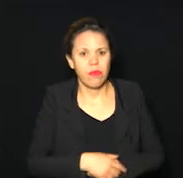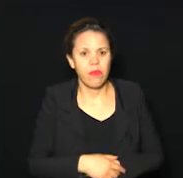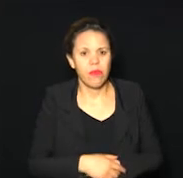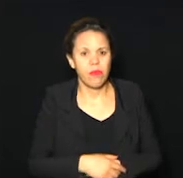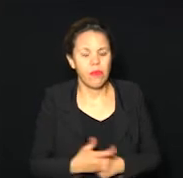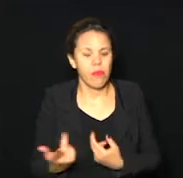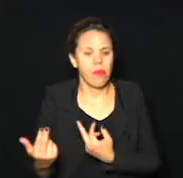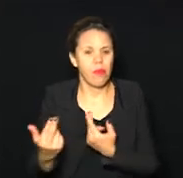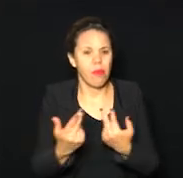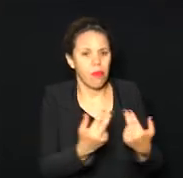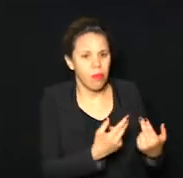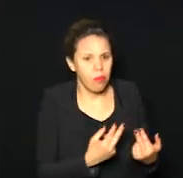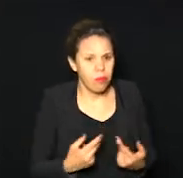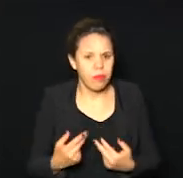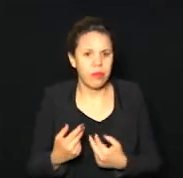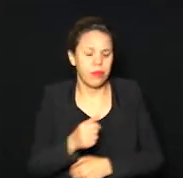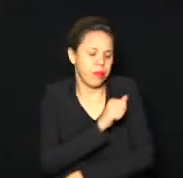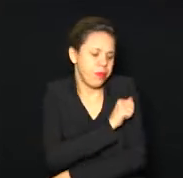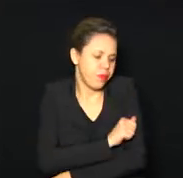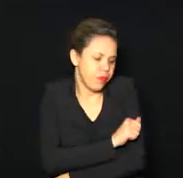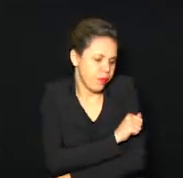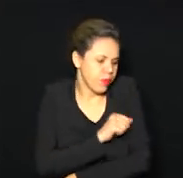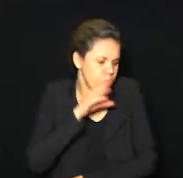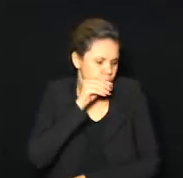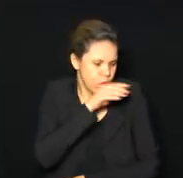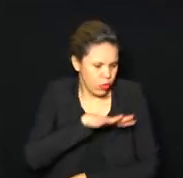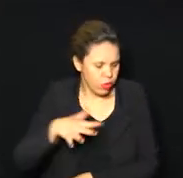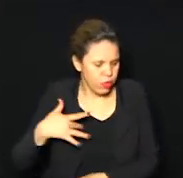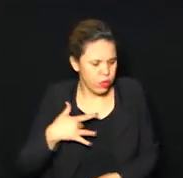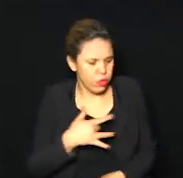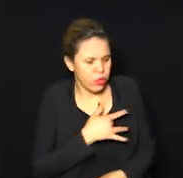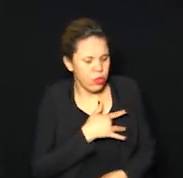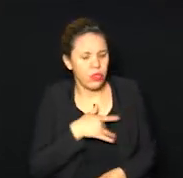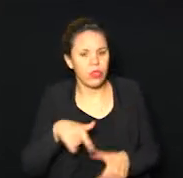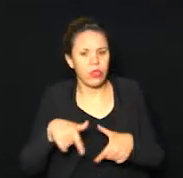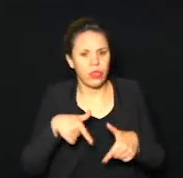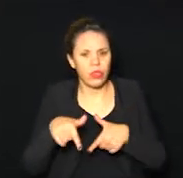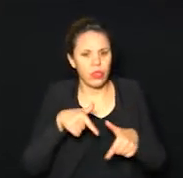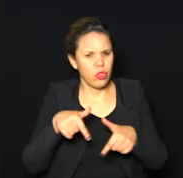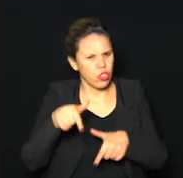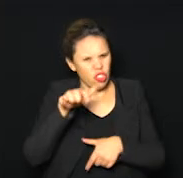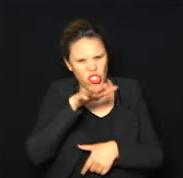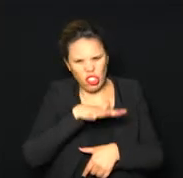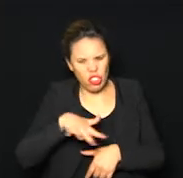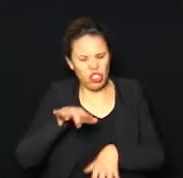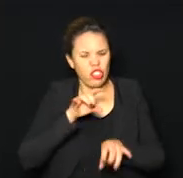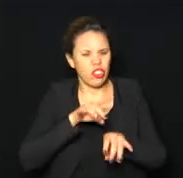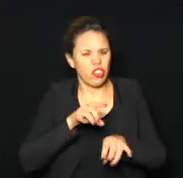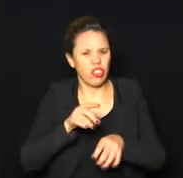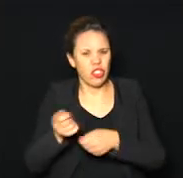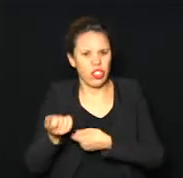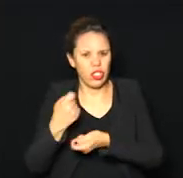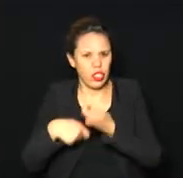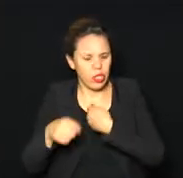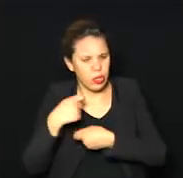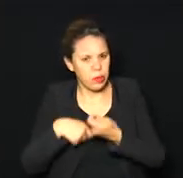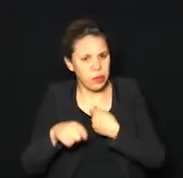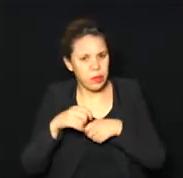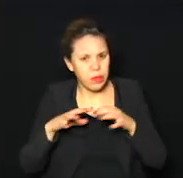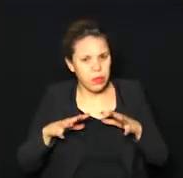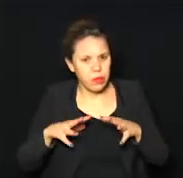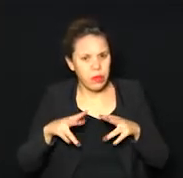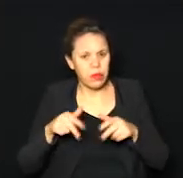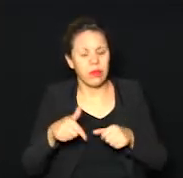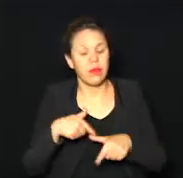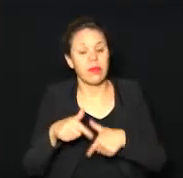um todo, como enfermagem, como trabalhadores da saúde, como trabalhadores técnico-administrativos, trabalhadores